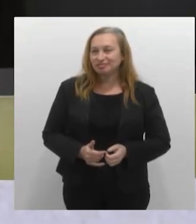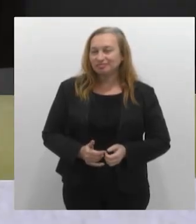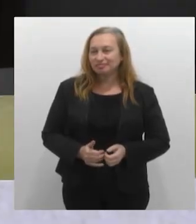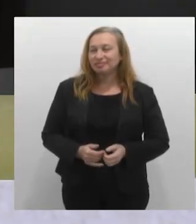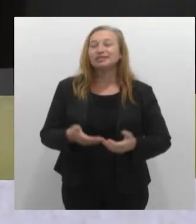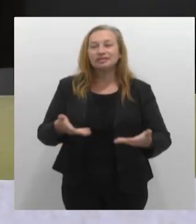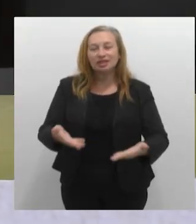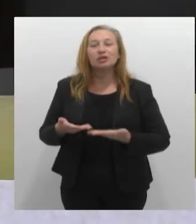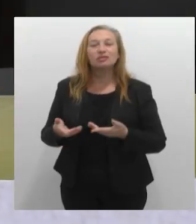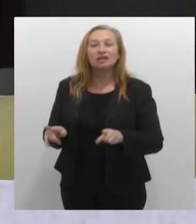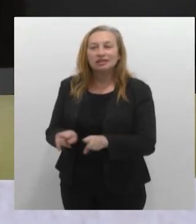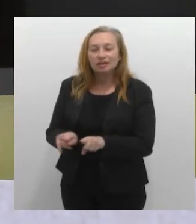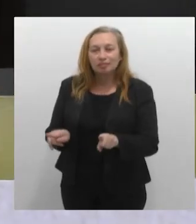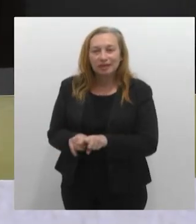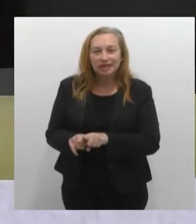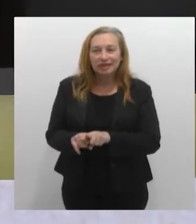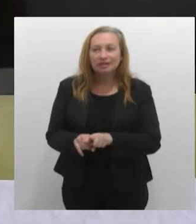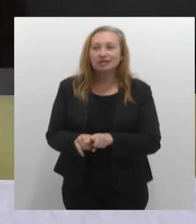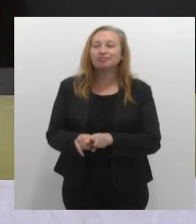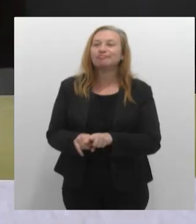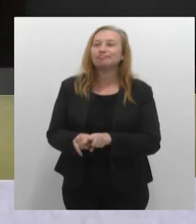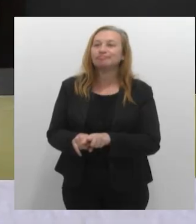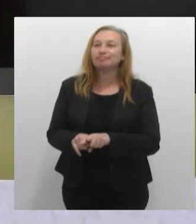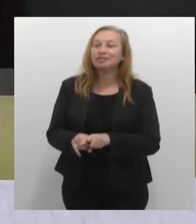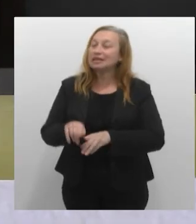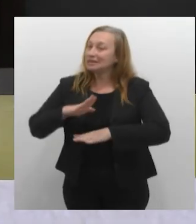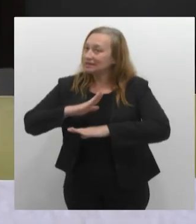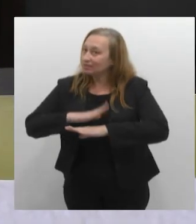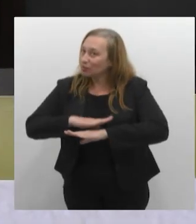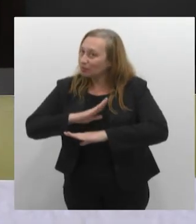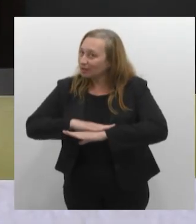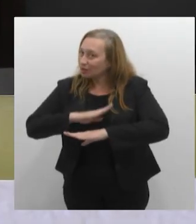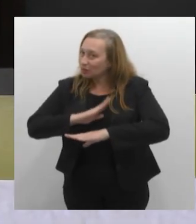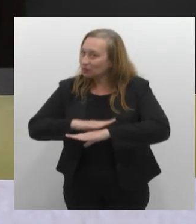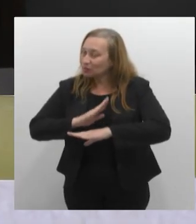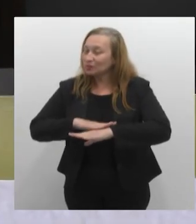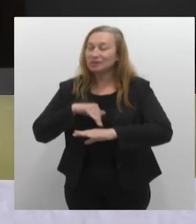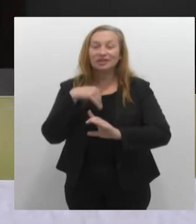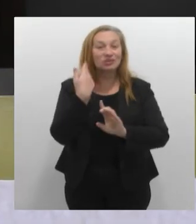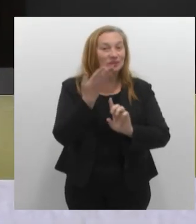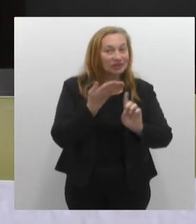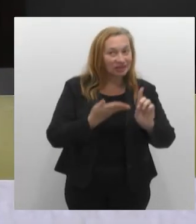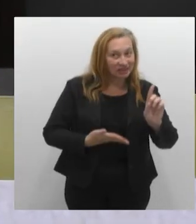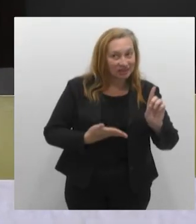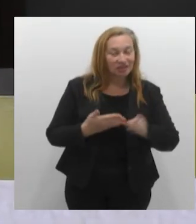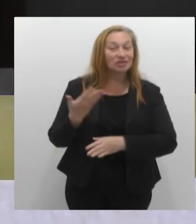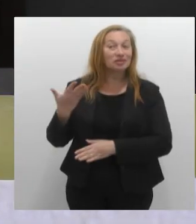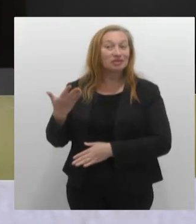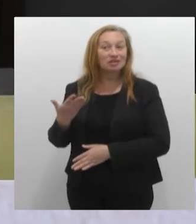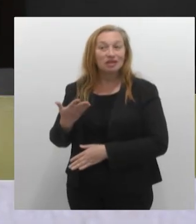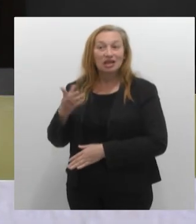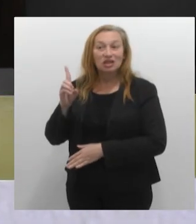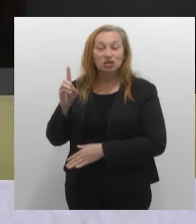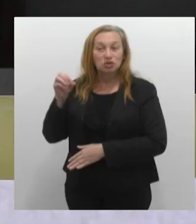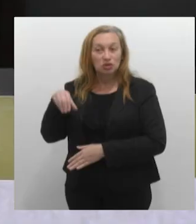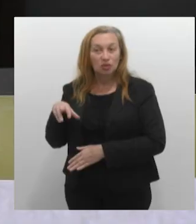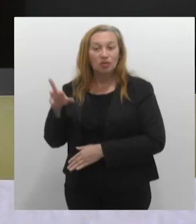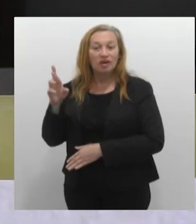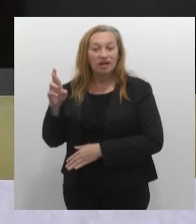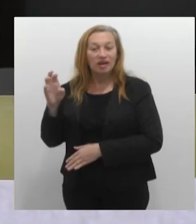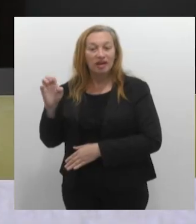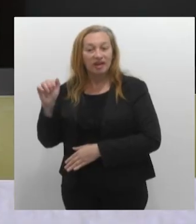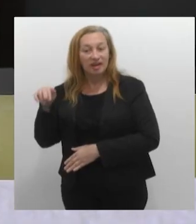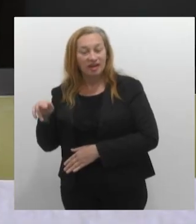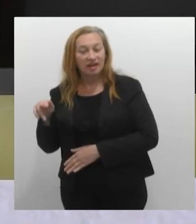Quero convidar também para fazer parte deste momento, desta solenidade, nosso querido Dom Riansen Franco, bispo auxiliar